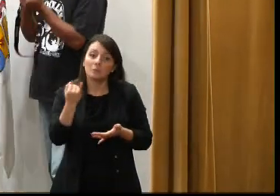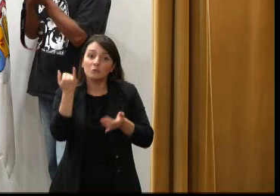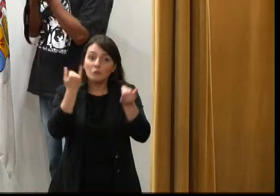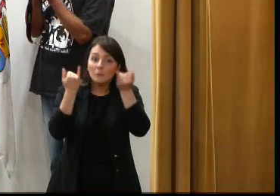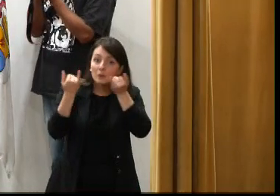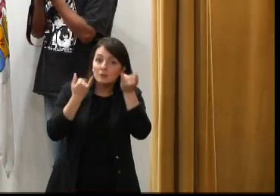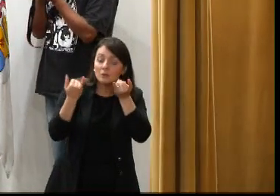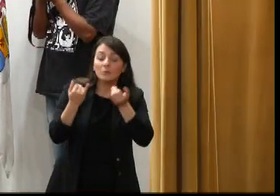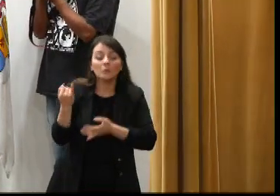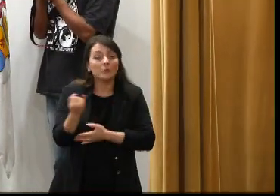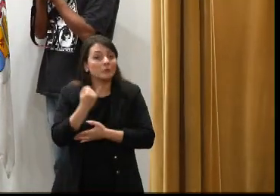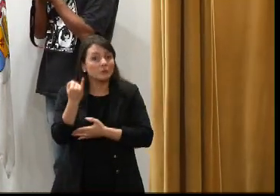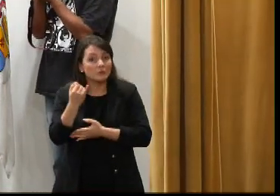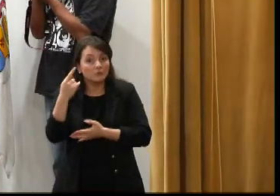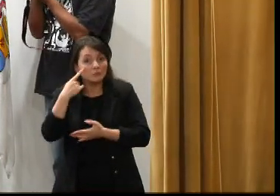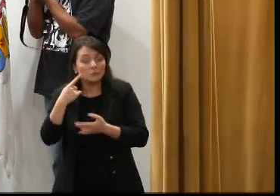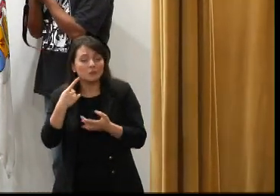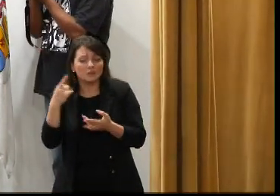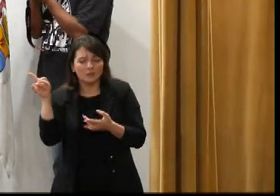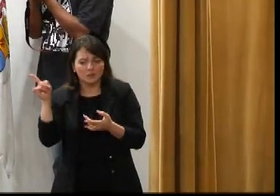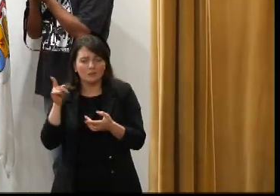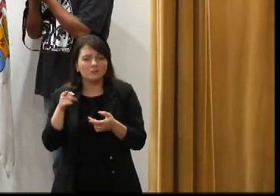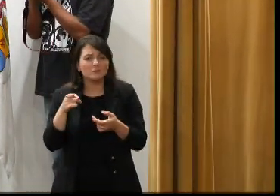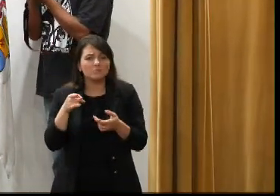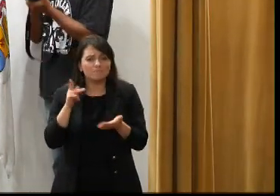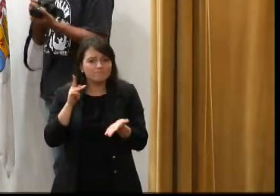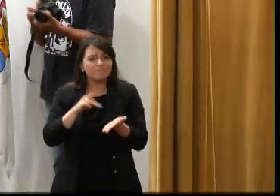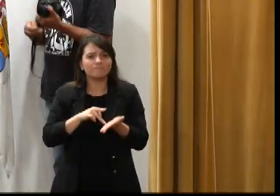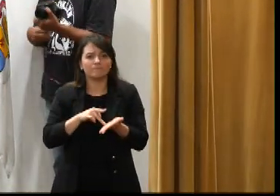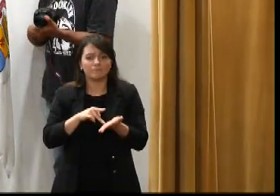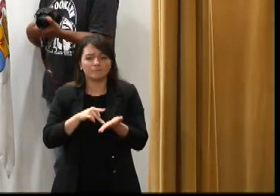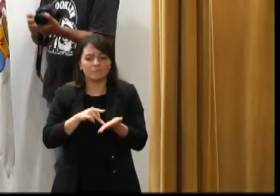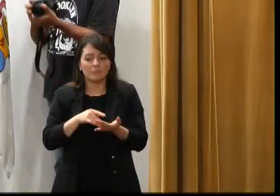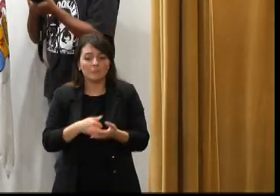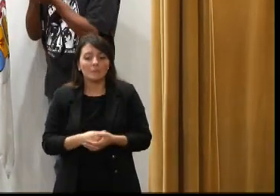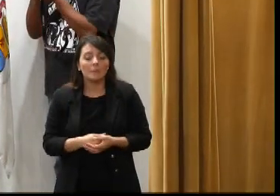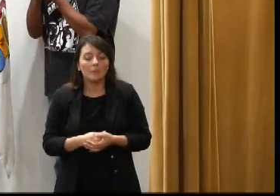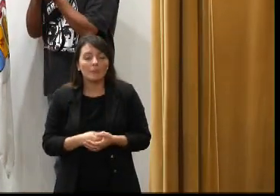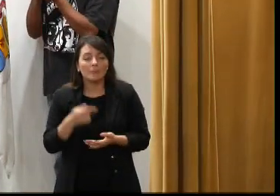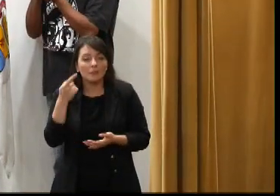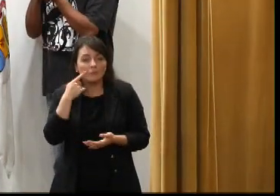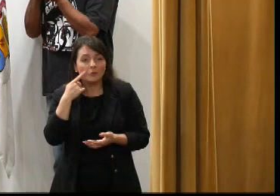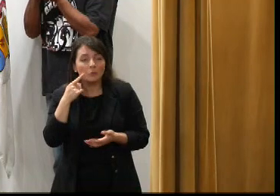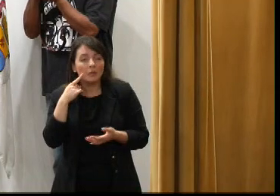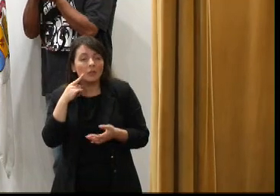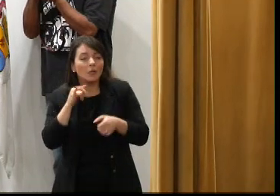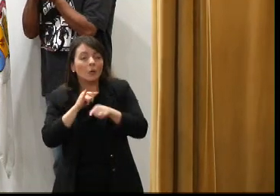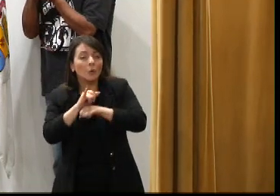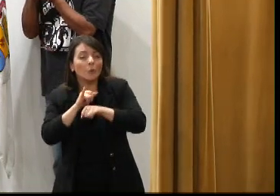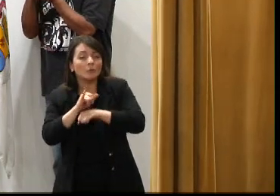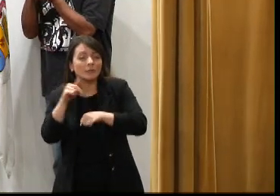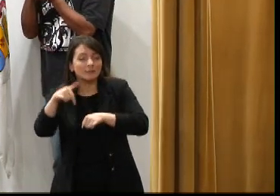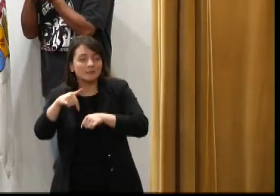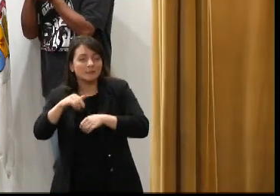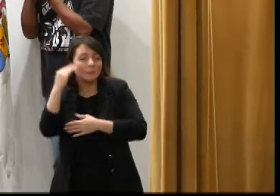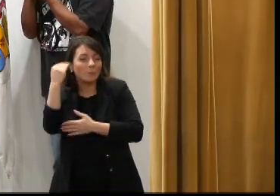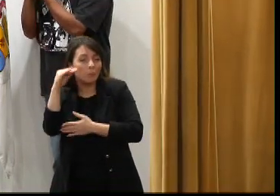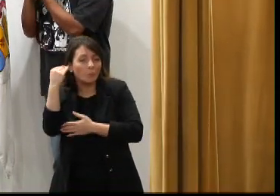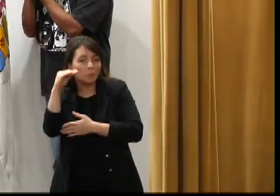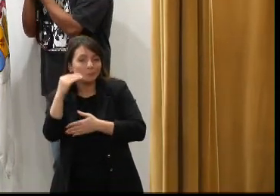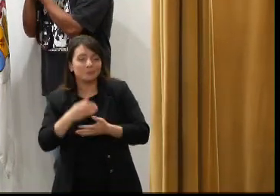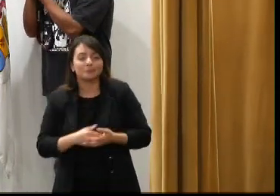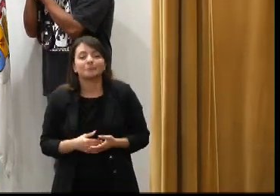hoje dados muito consolidados. Tá? Vamos ver, então, o que acontece aqui em Porto Alegre.